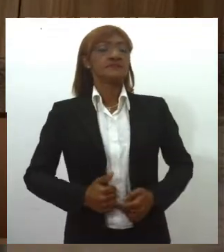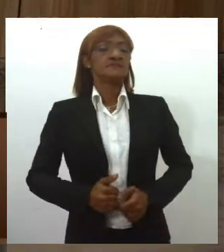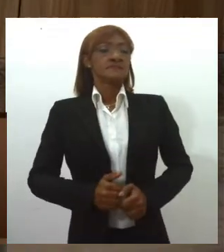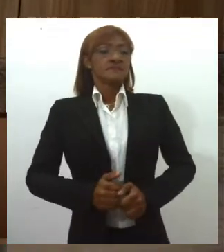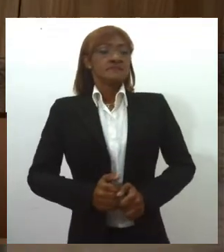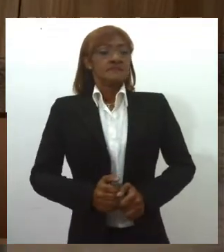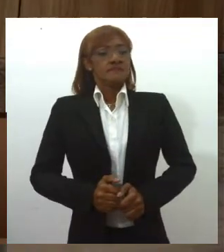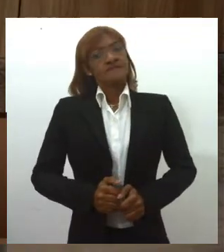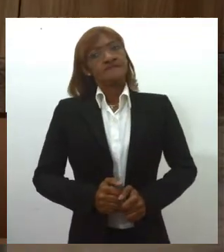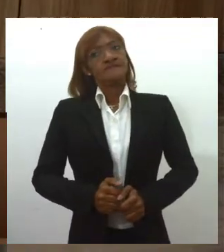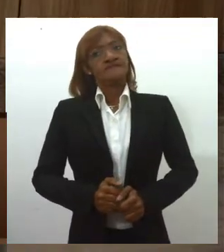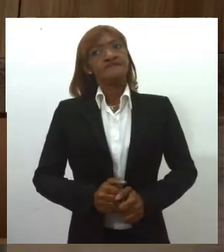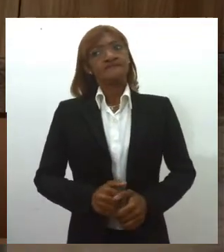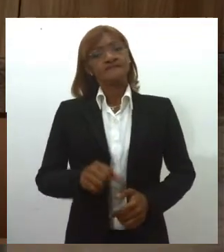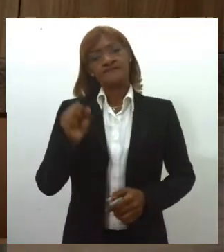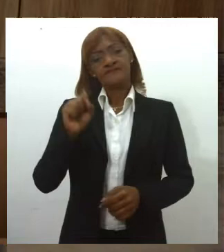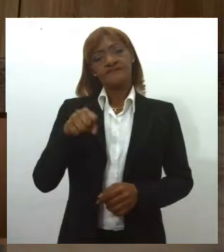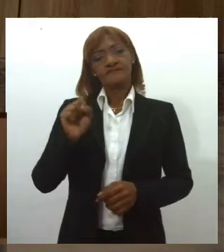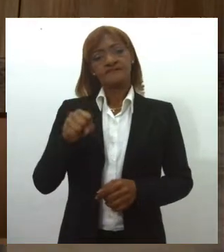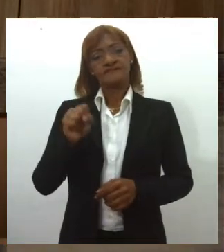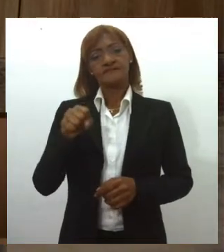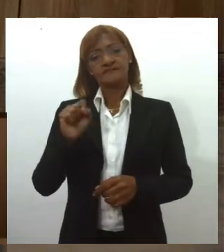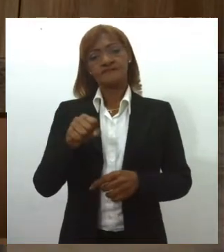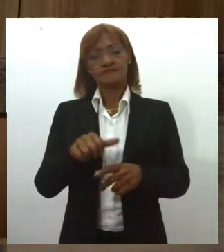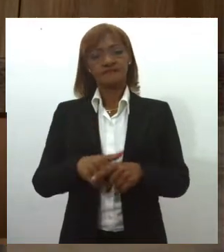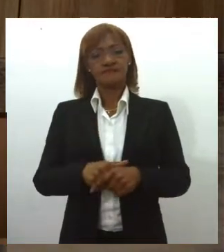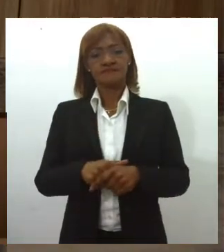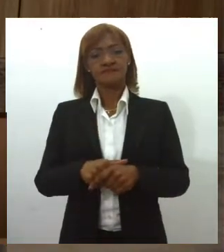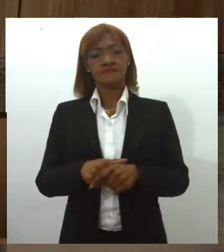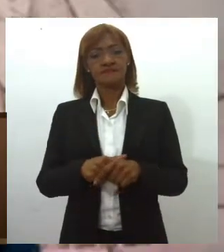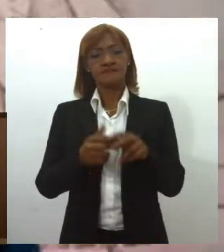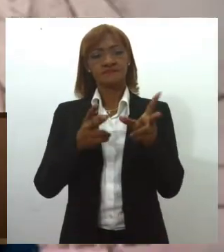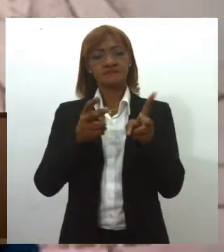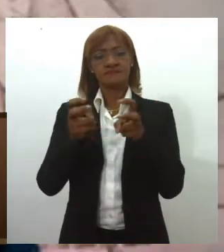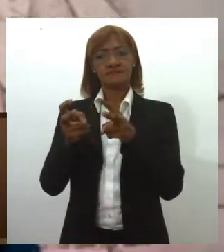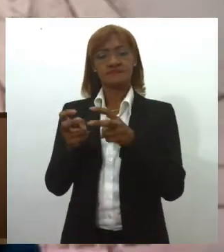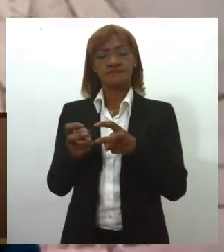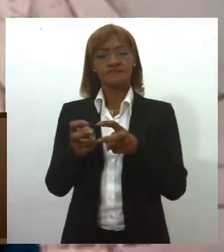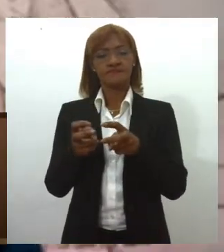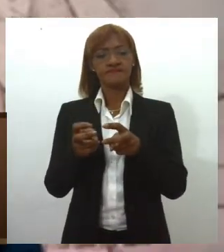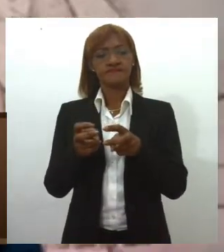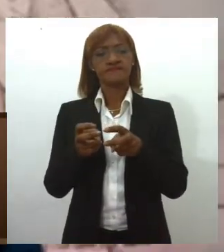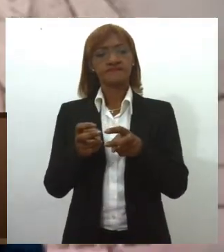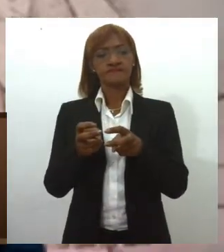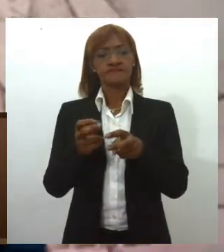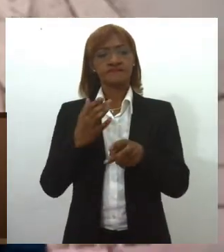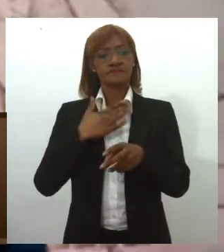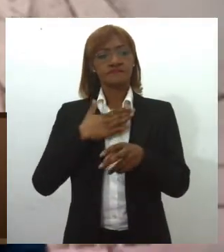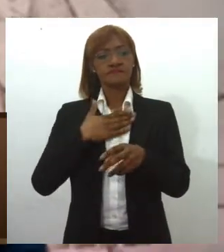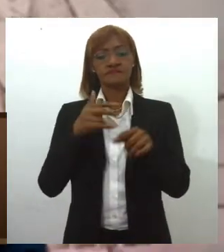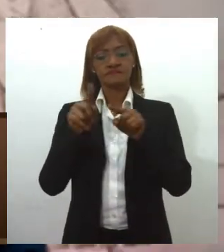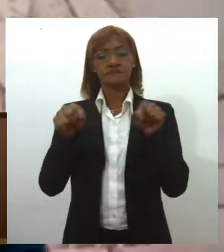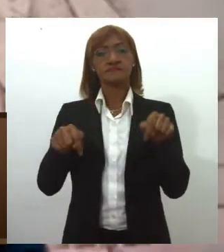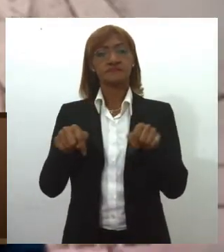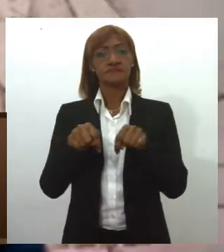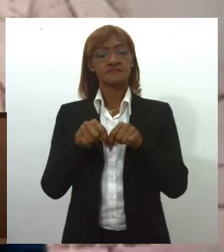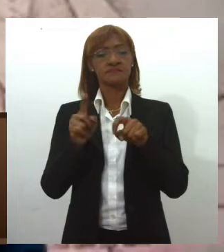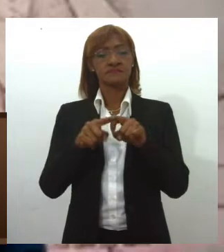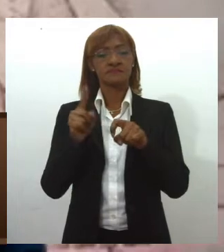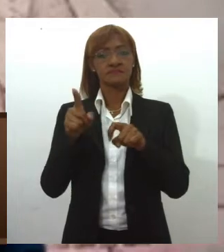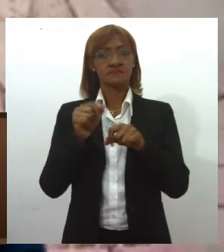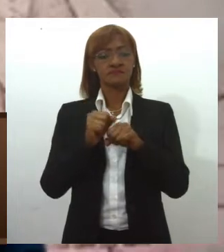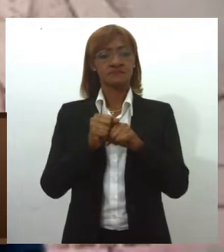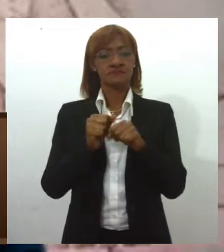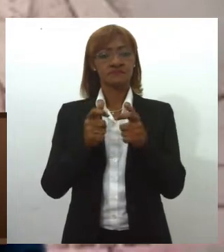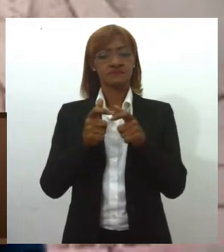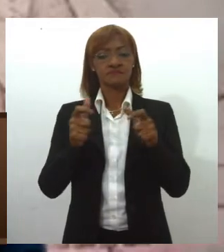Eu diria que sim, Kátia. Eu diria que sim. A gente tem percebido isso. Eu tenho percebido no meu consultório mais